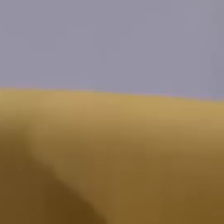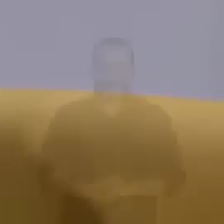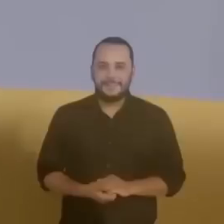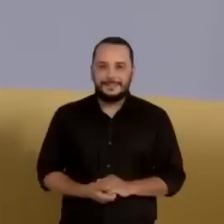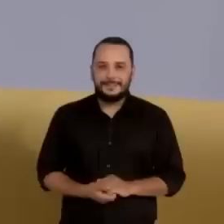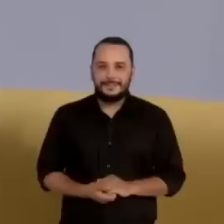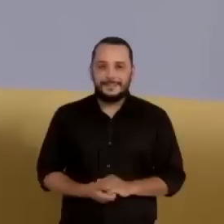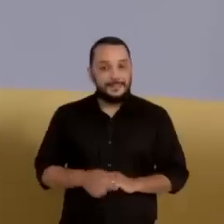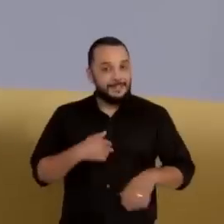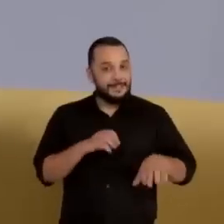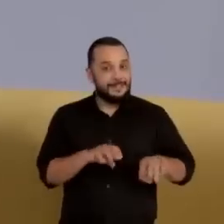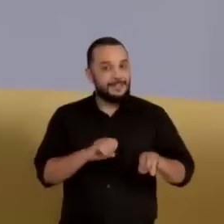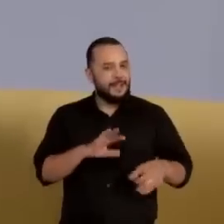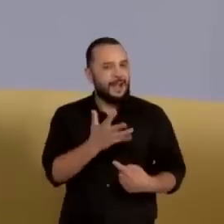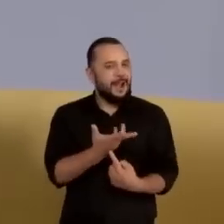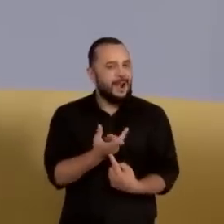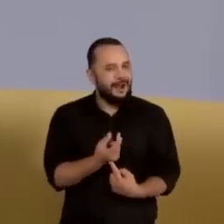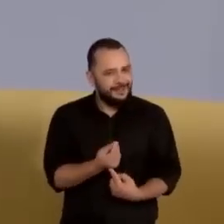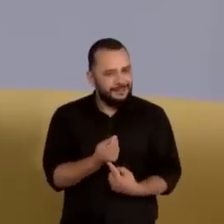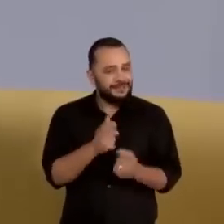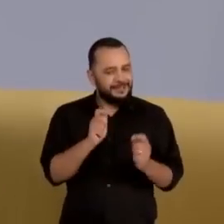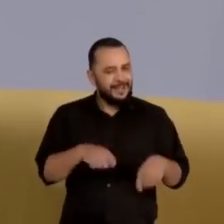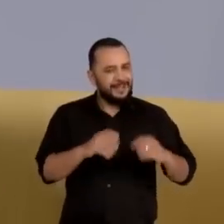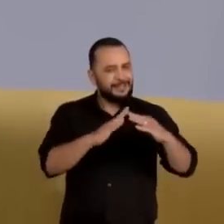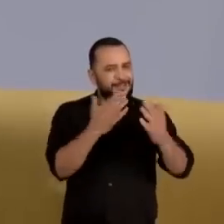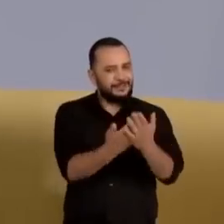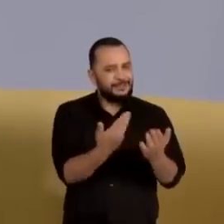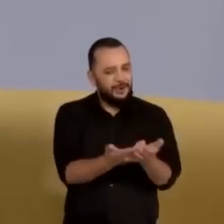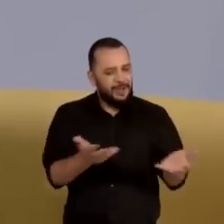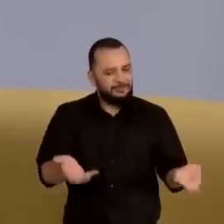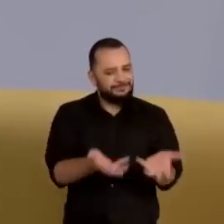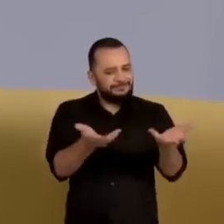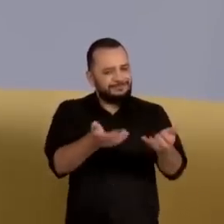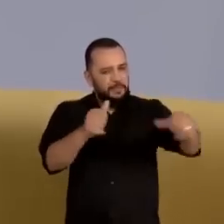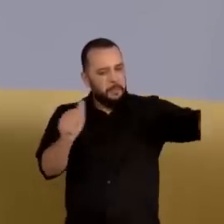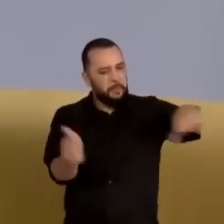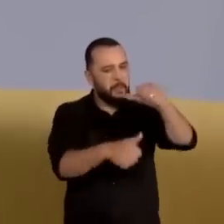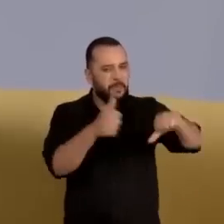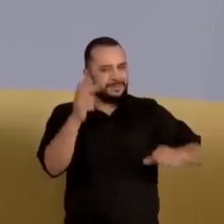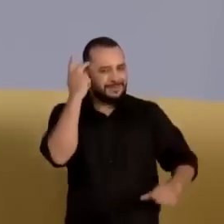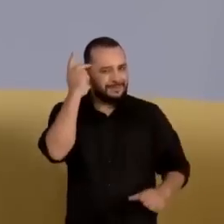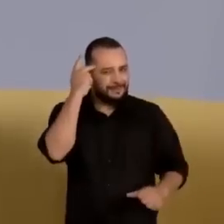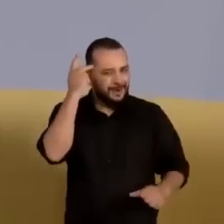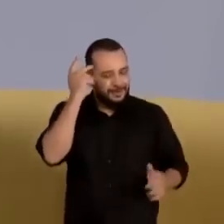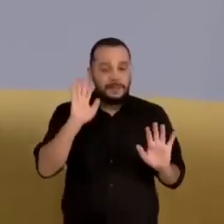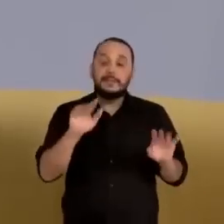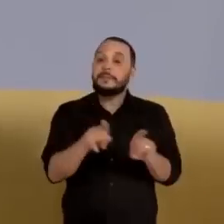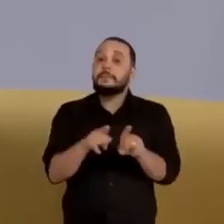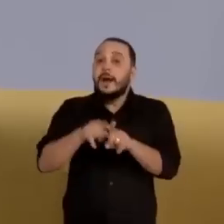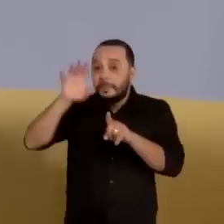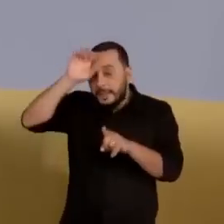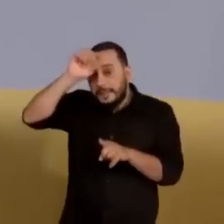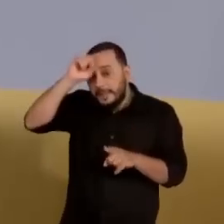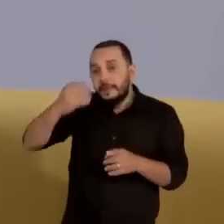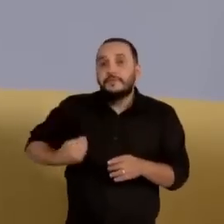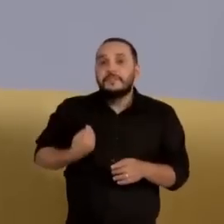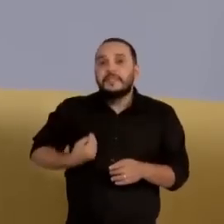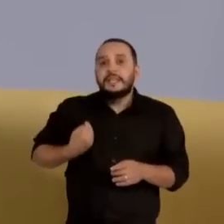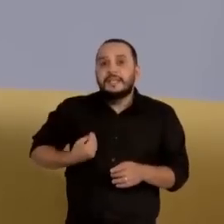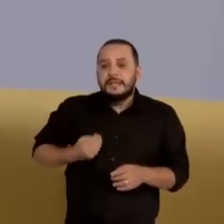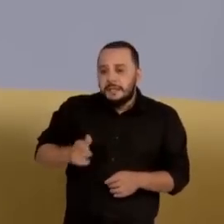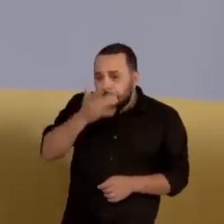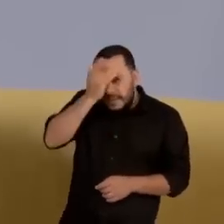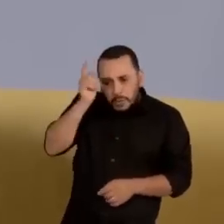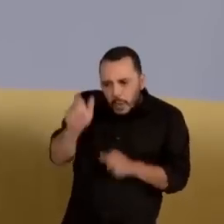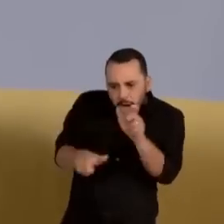O ensino da arte muda a cara de uma escola municipal de São Paulo. Além de aprender sobre a vida de grandes mestres da